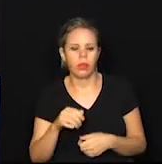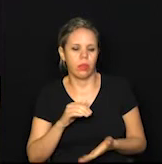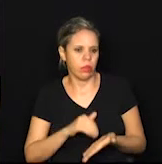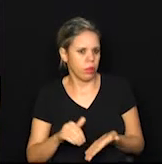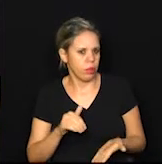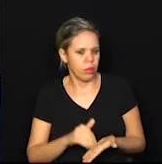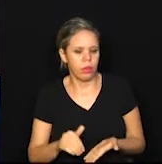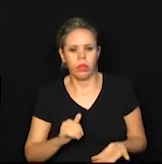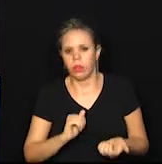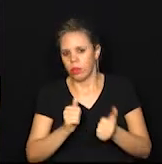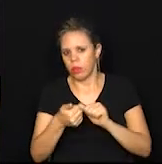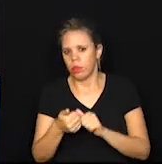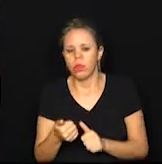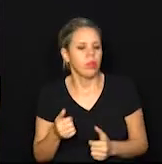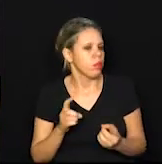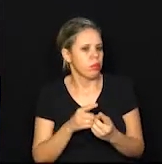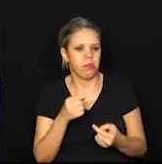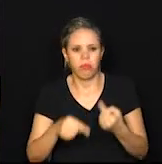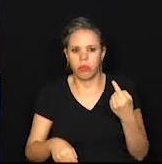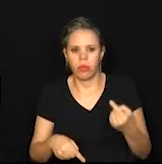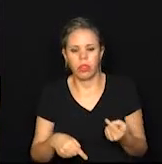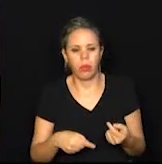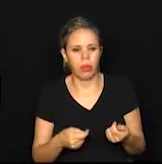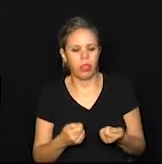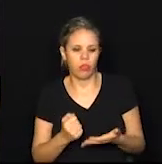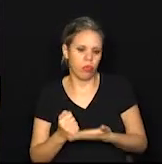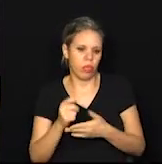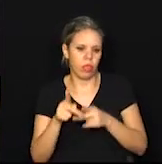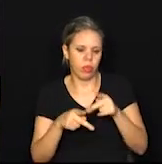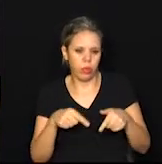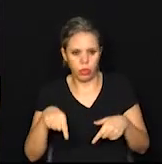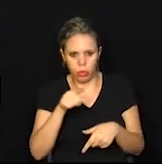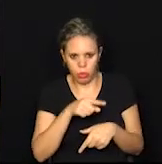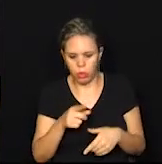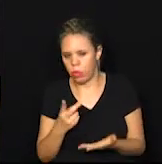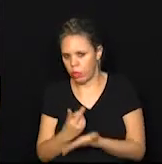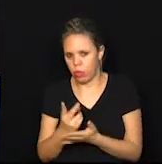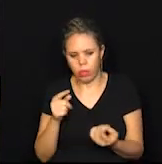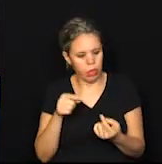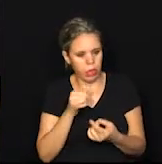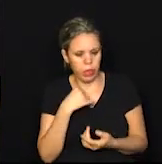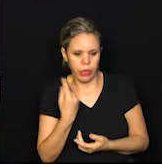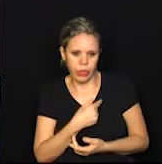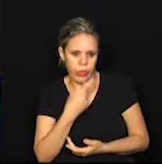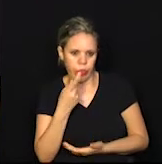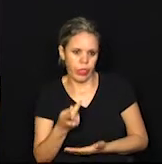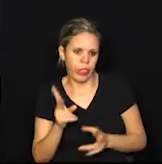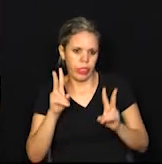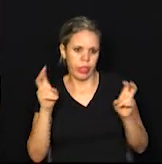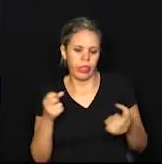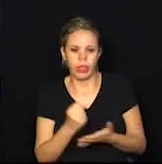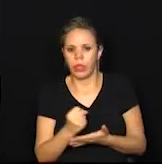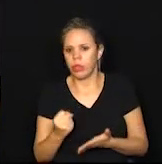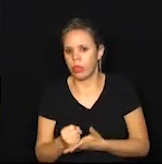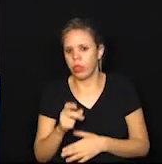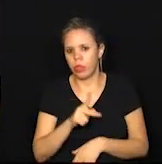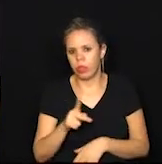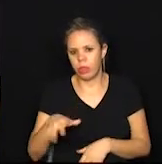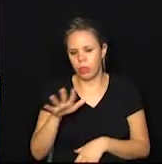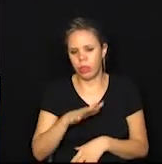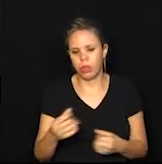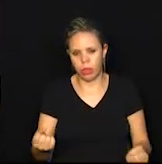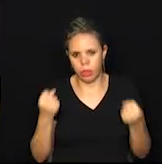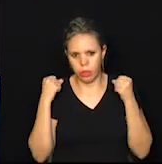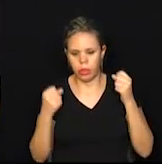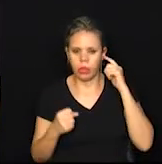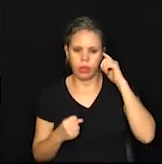Secretaria de Esporte não atende e que é bom para a população. Nesse sentido que eu falei, a questão da contratação de professores de educação